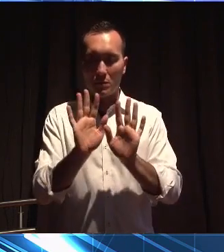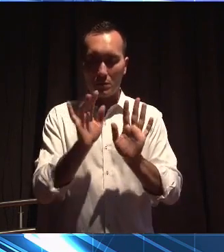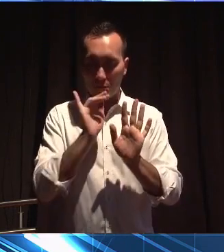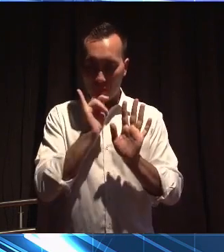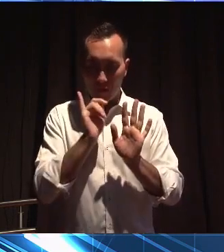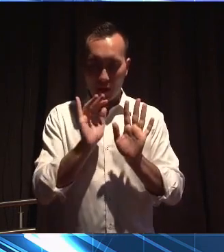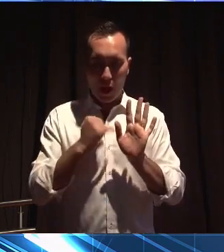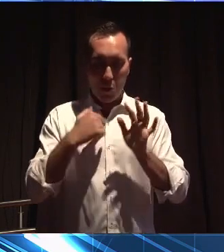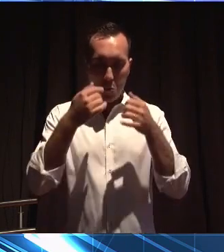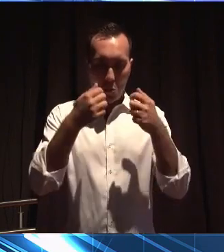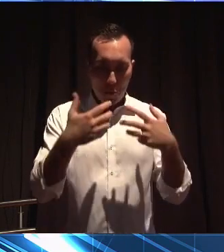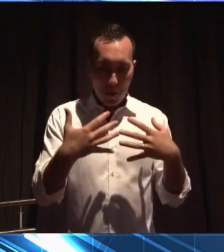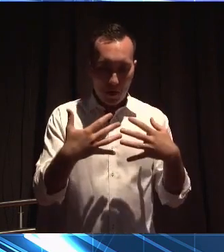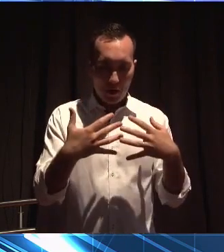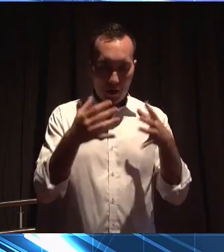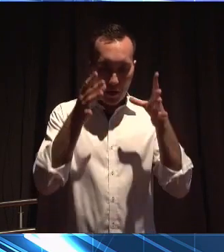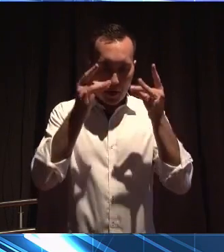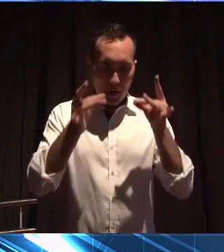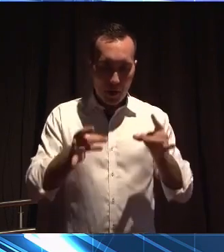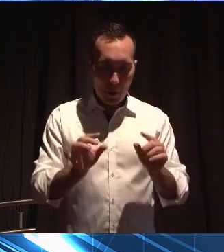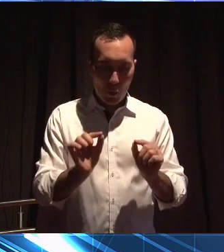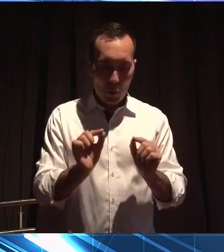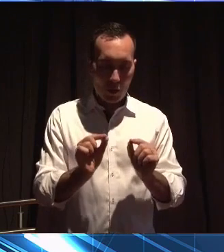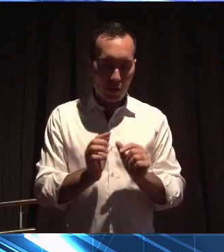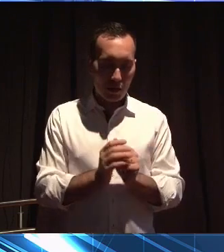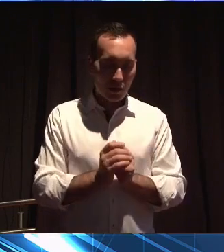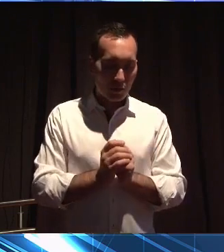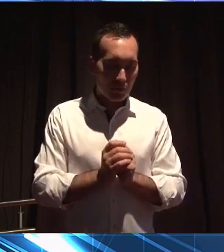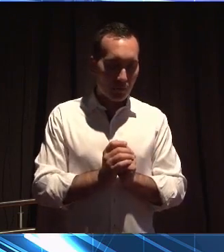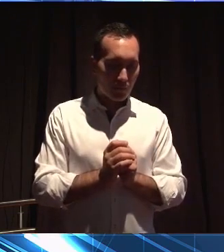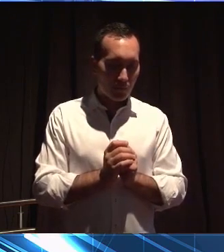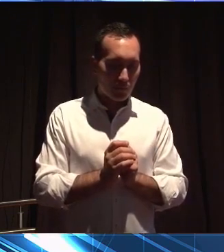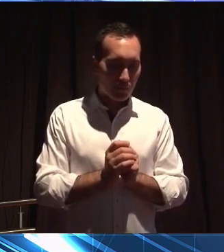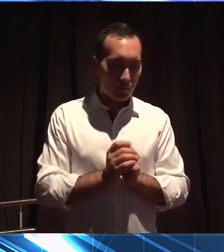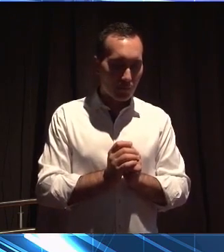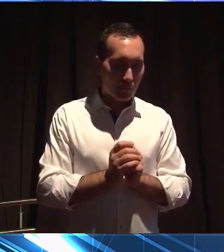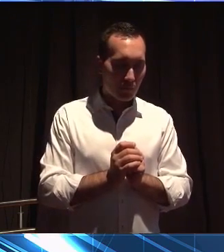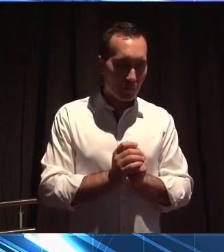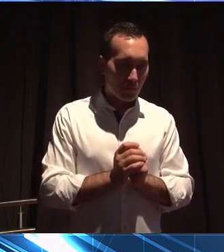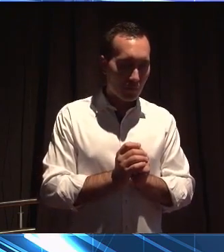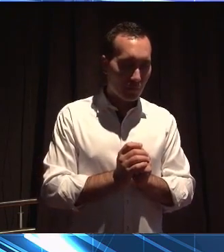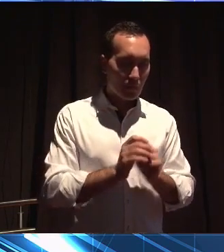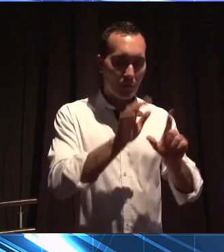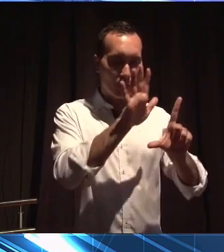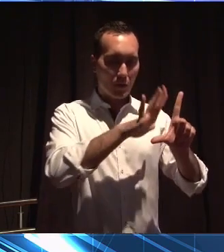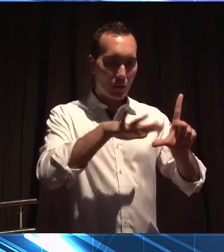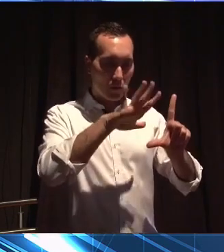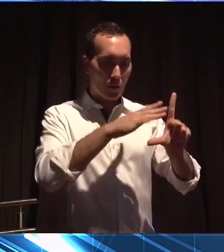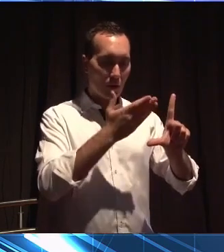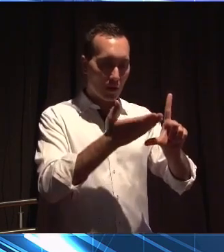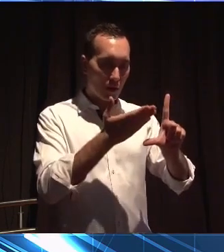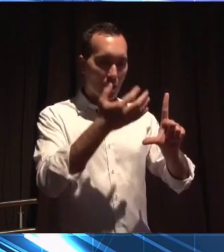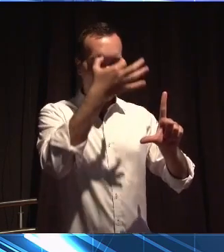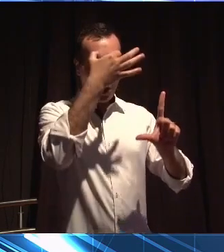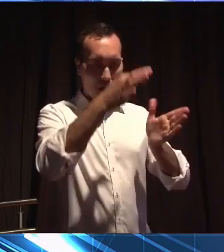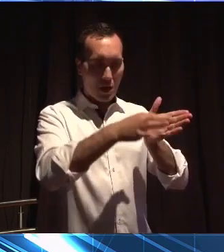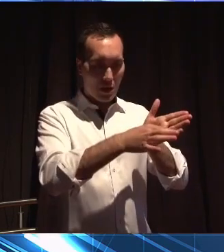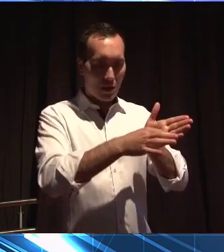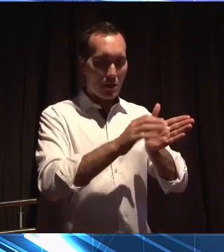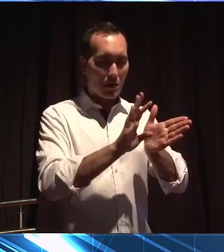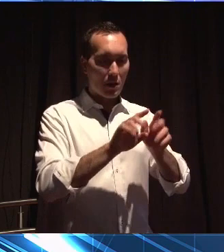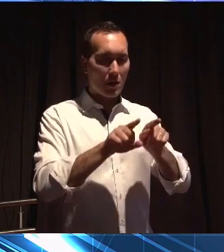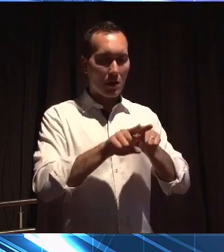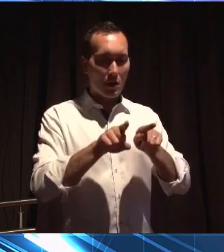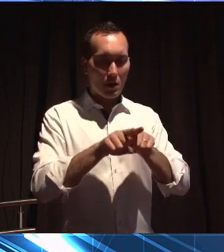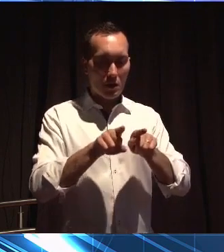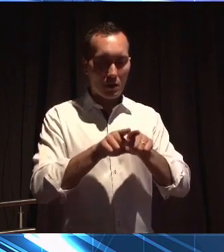do que se fala de trabalho neural, que seria ali questão de interface cérebro-computador. Mas